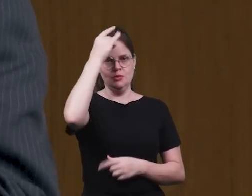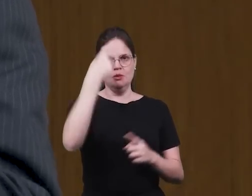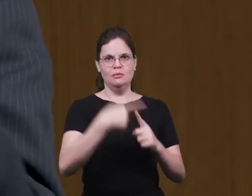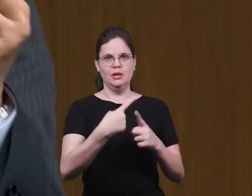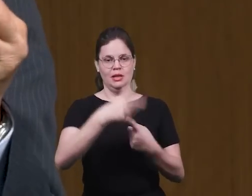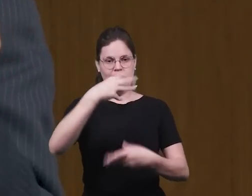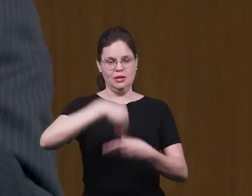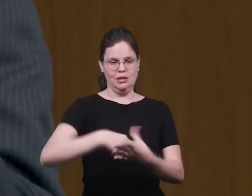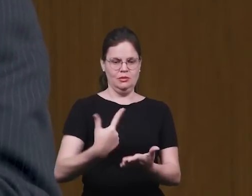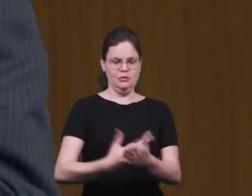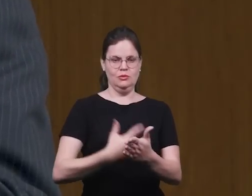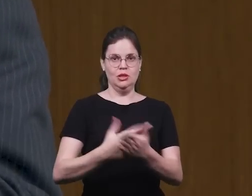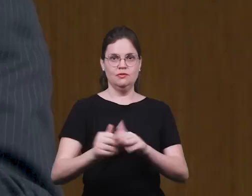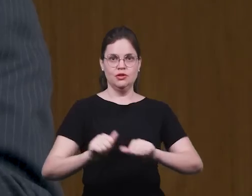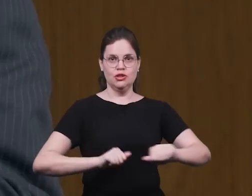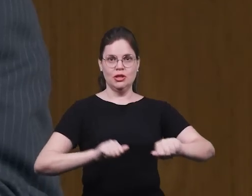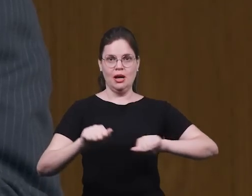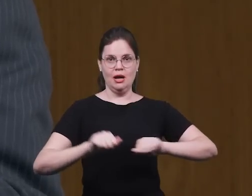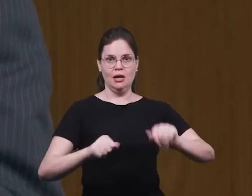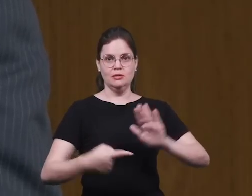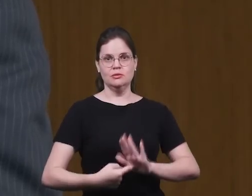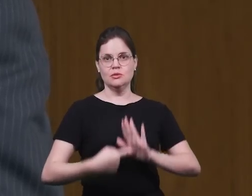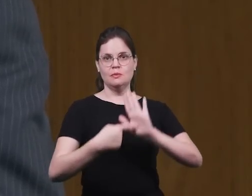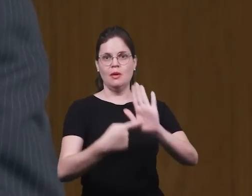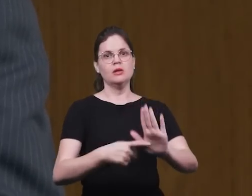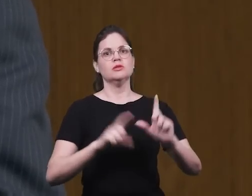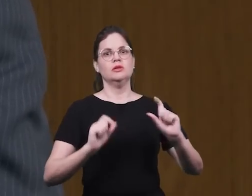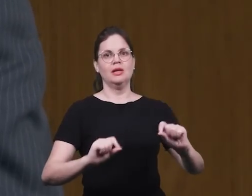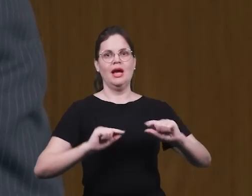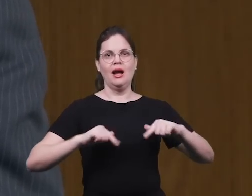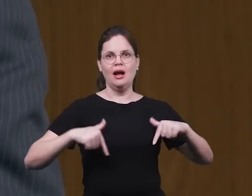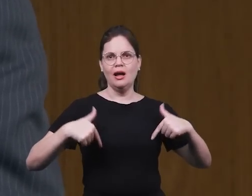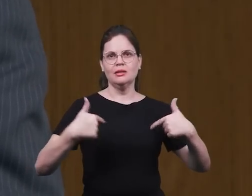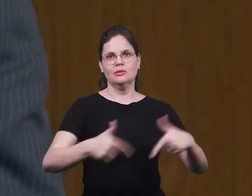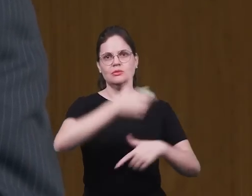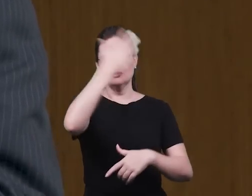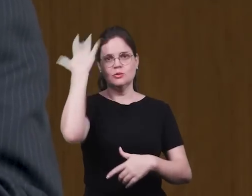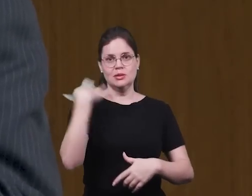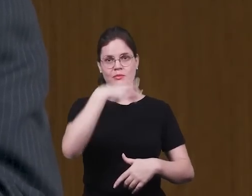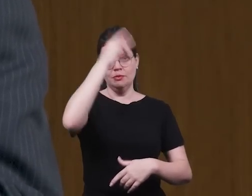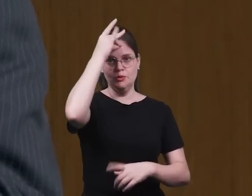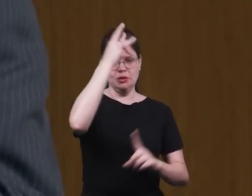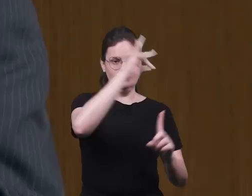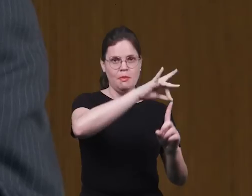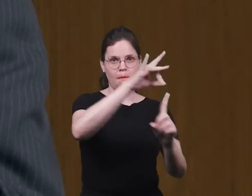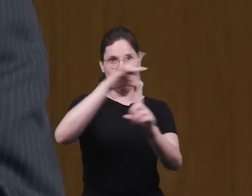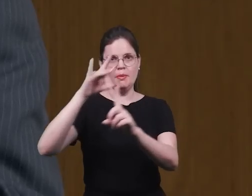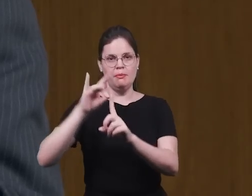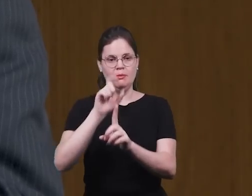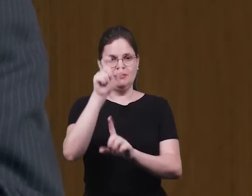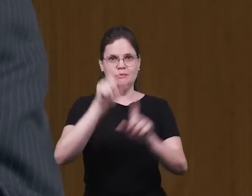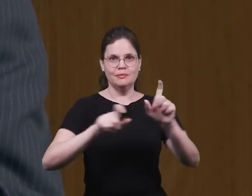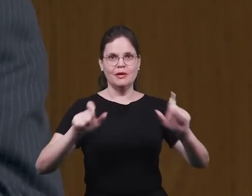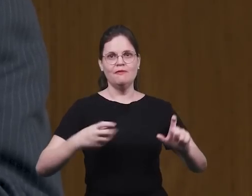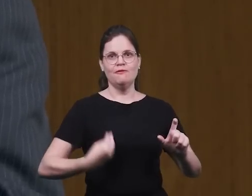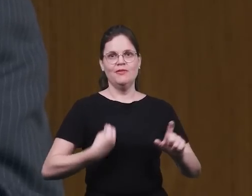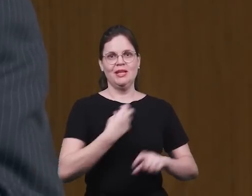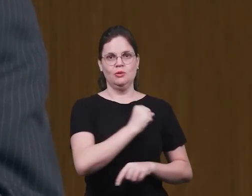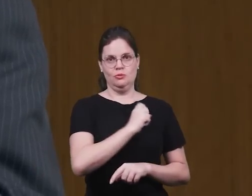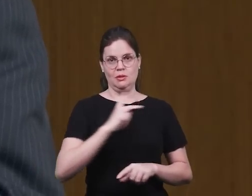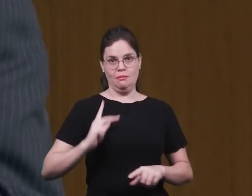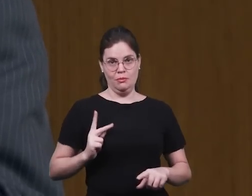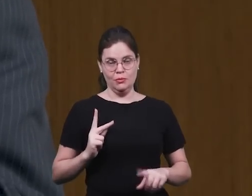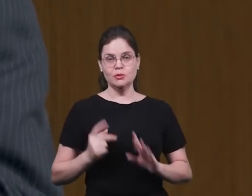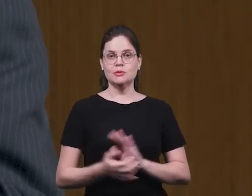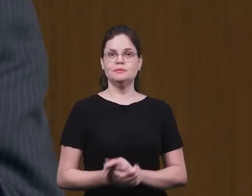chamado Atos dos Apóstolos, na verdade, foram atos do Espírito Santo através dos apóstolos. Então, aquele momento ali caracterizou a igreja daquele